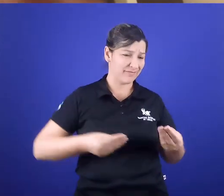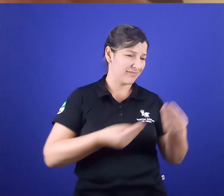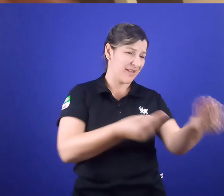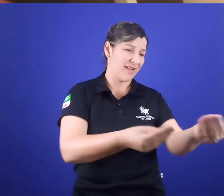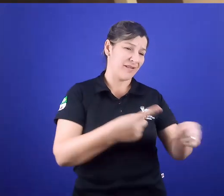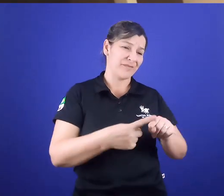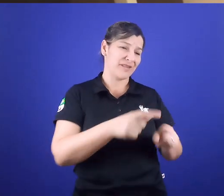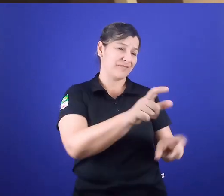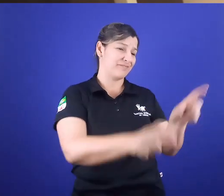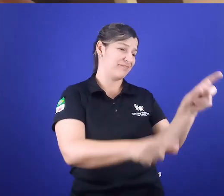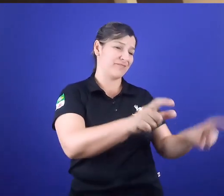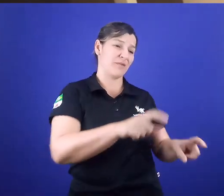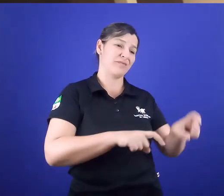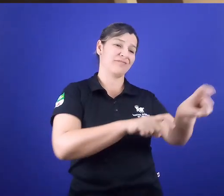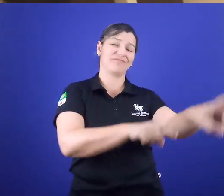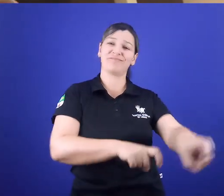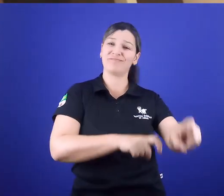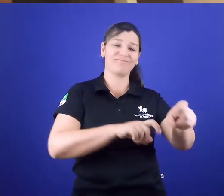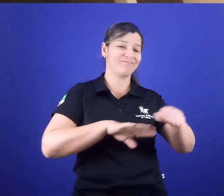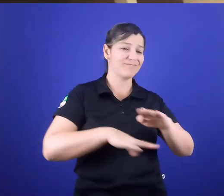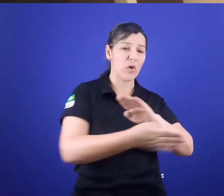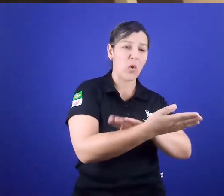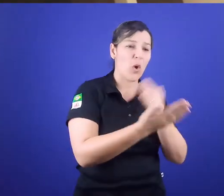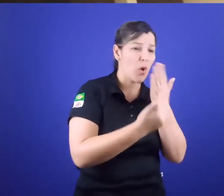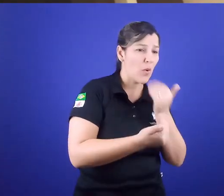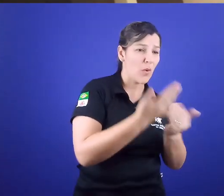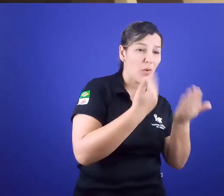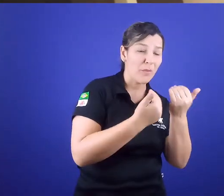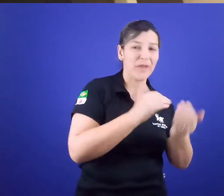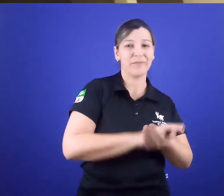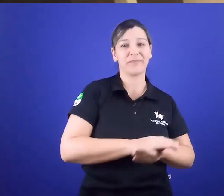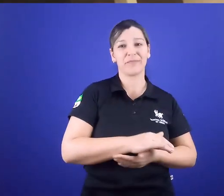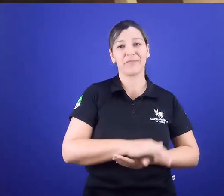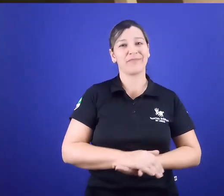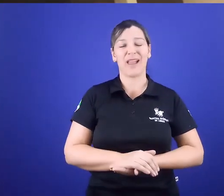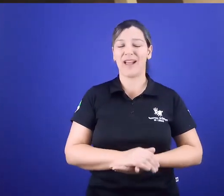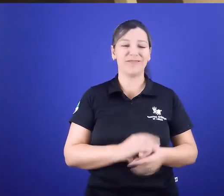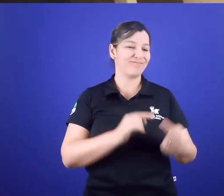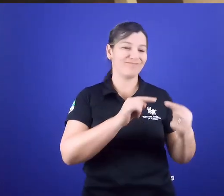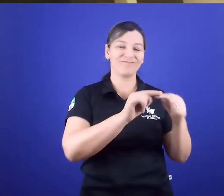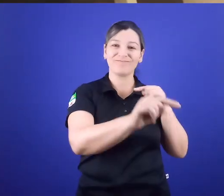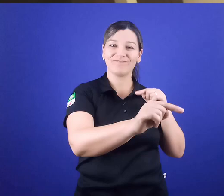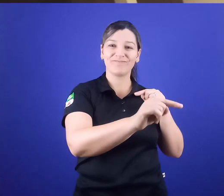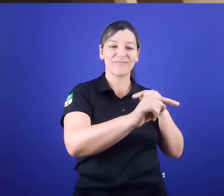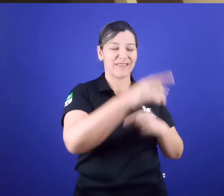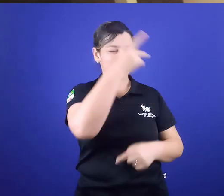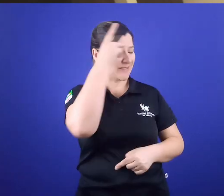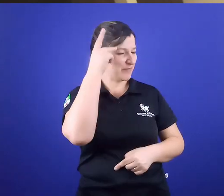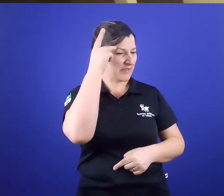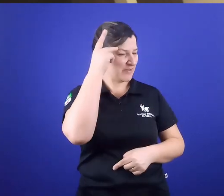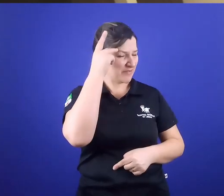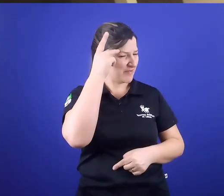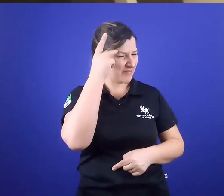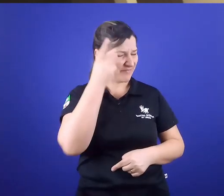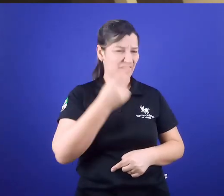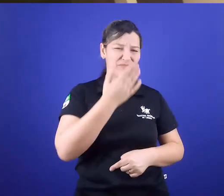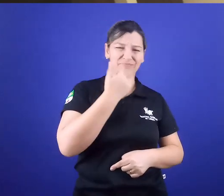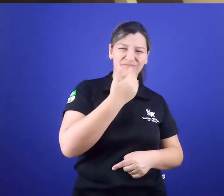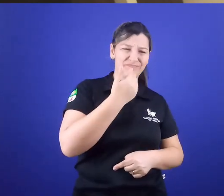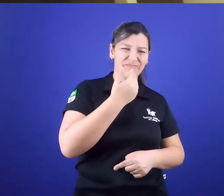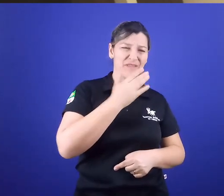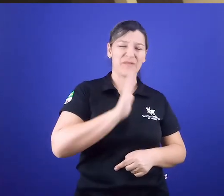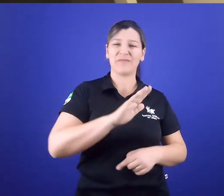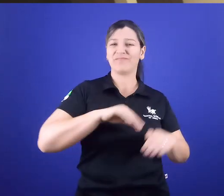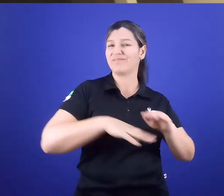a esse tipo de cardápio. São diferenças de uma região para outra. Então não vai ficar bacana, eles não vão ficar satisfeitos. Ah,